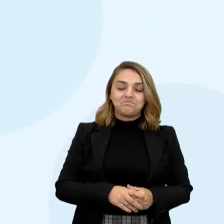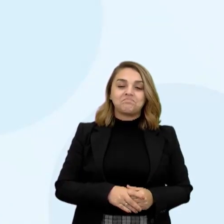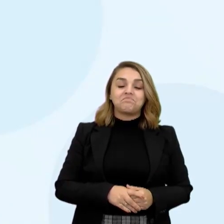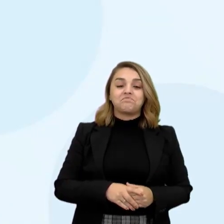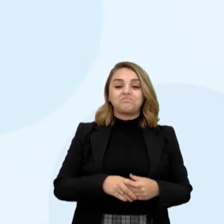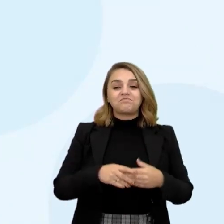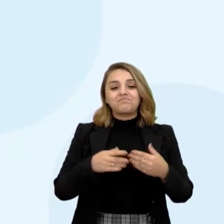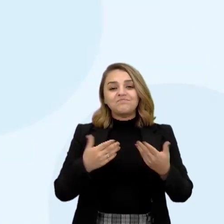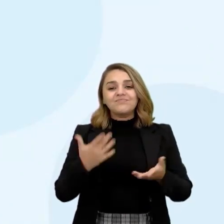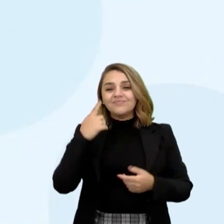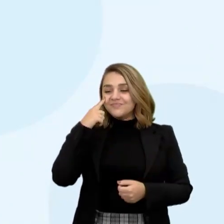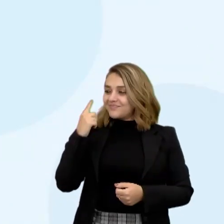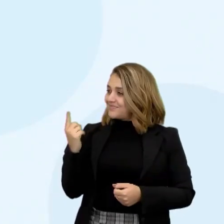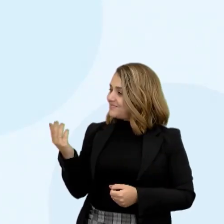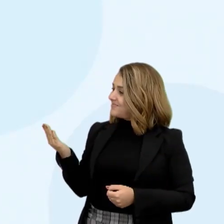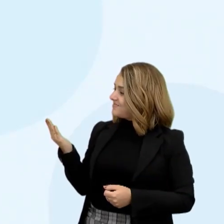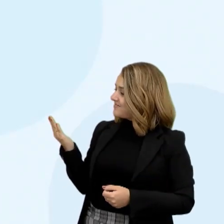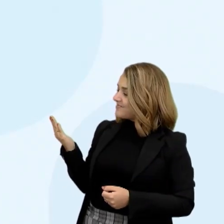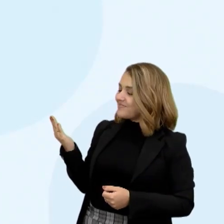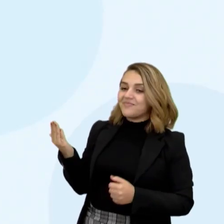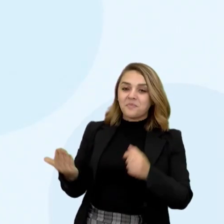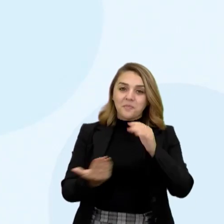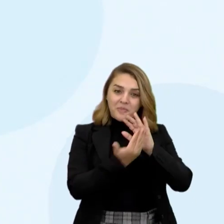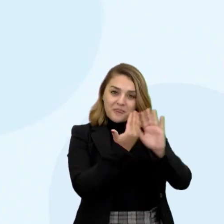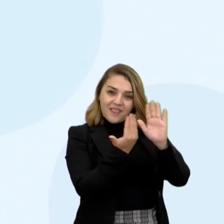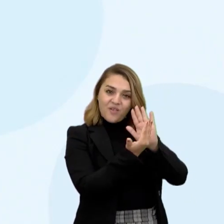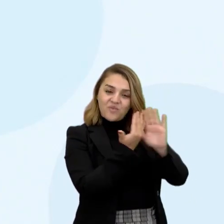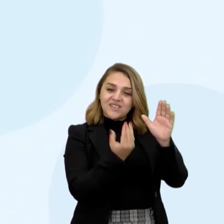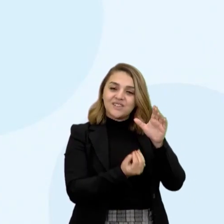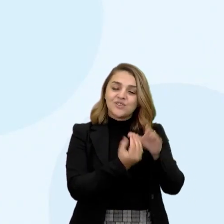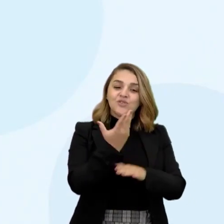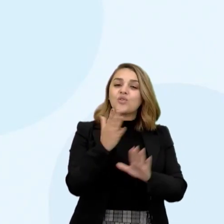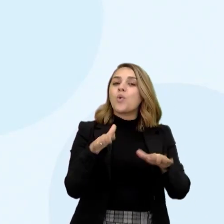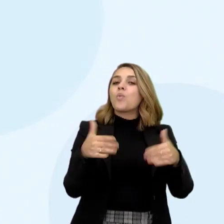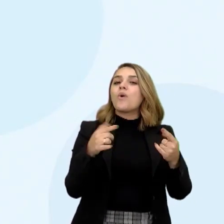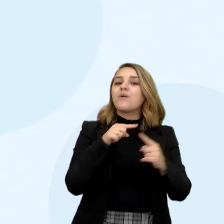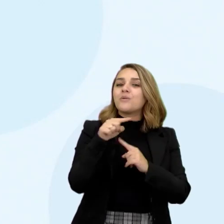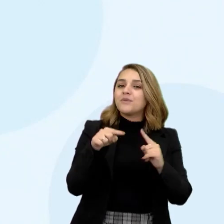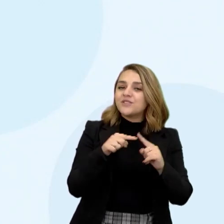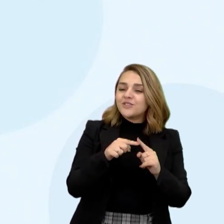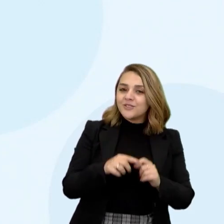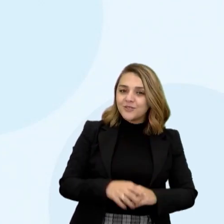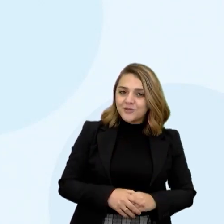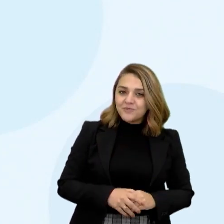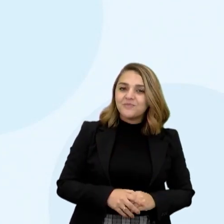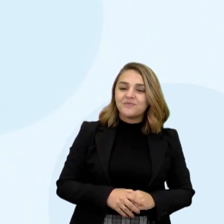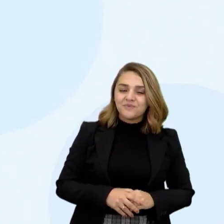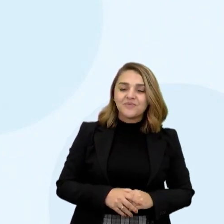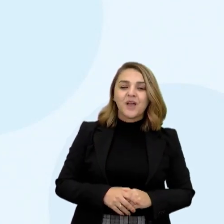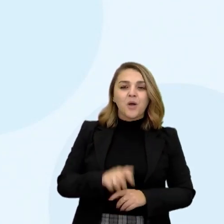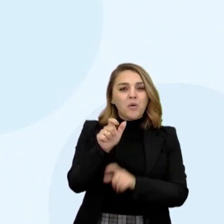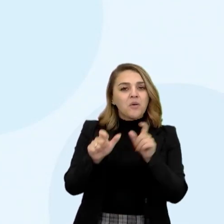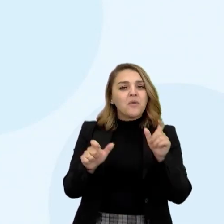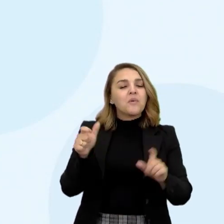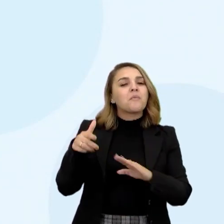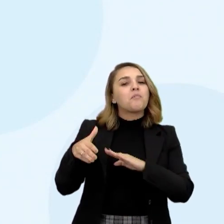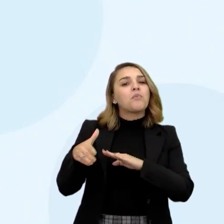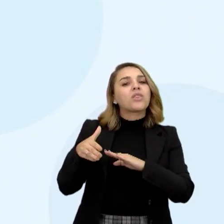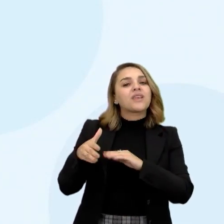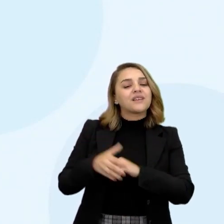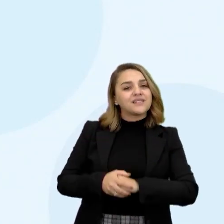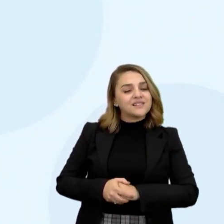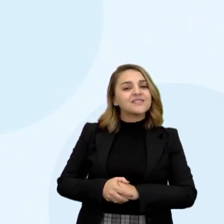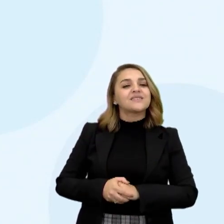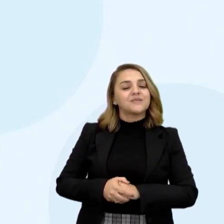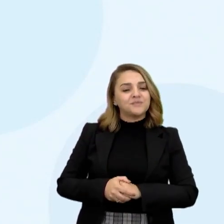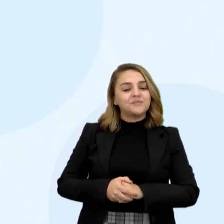E aqui a revista que eles lançaram, né? Qual é o objetivo deles? Dos modernistas, vamos chamá-los assim, porque é